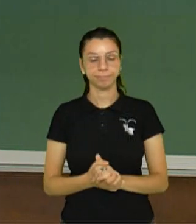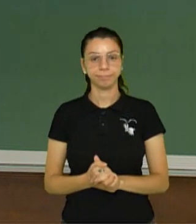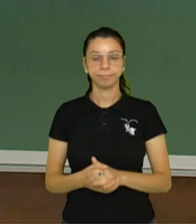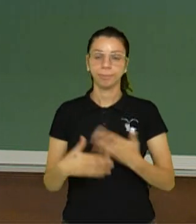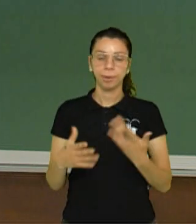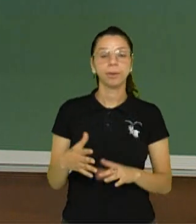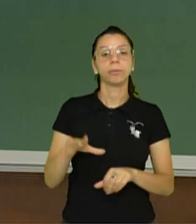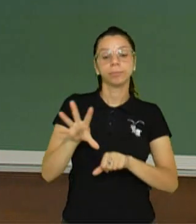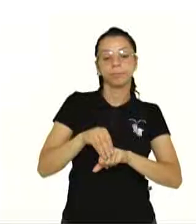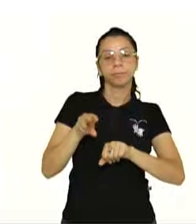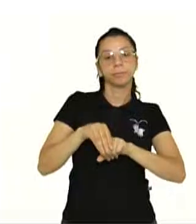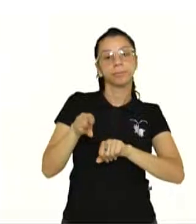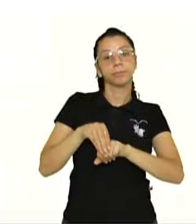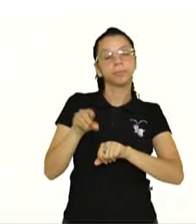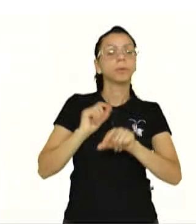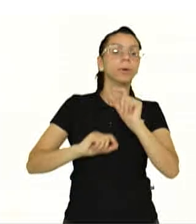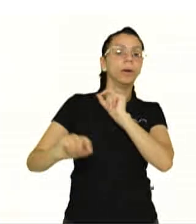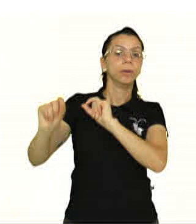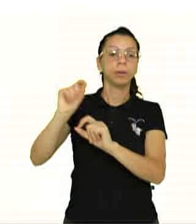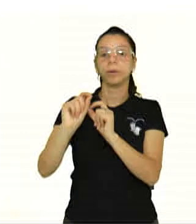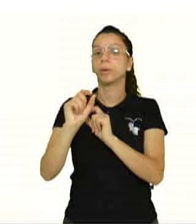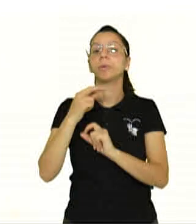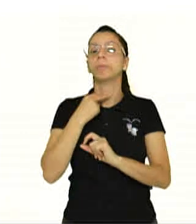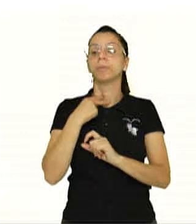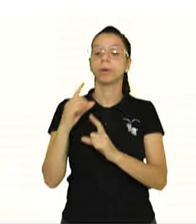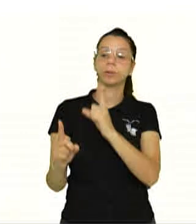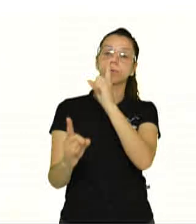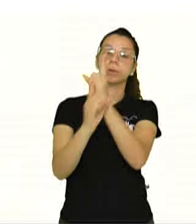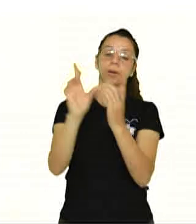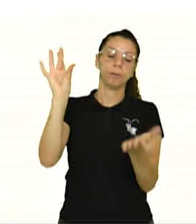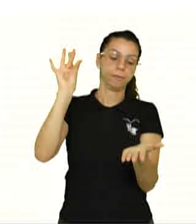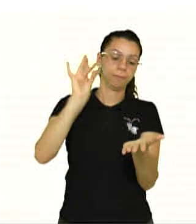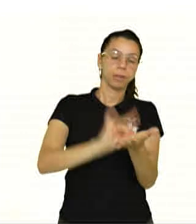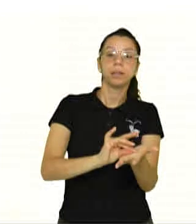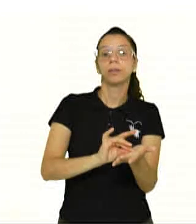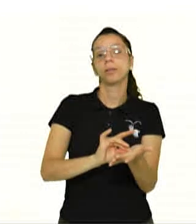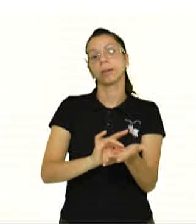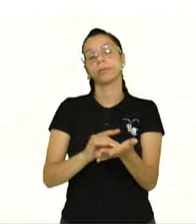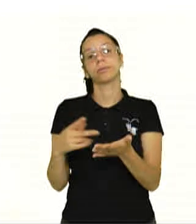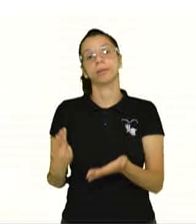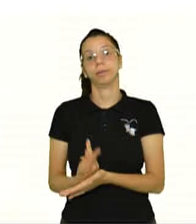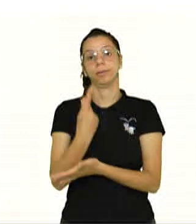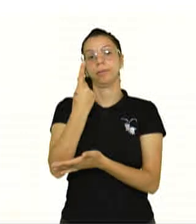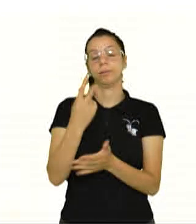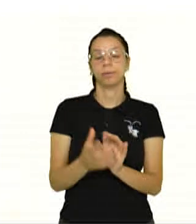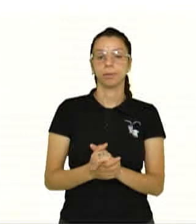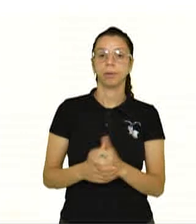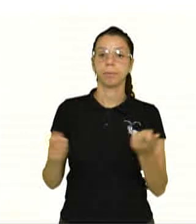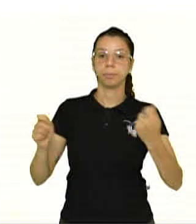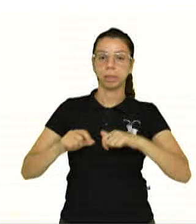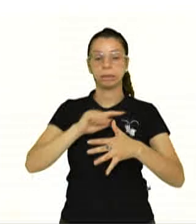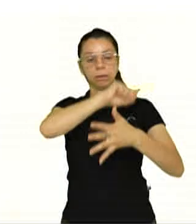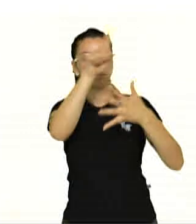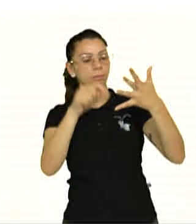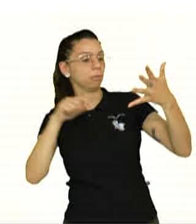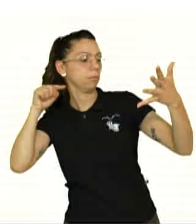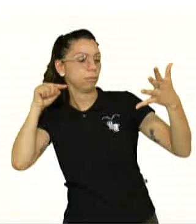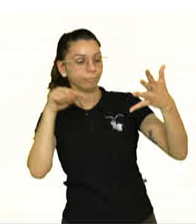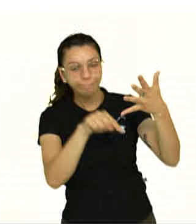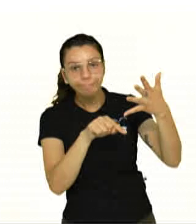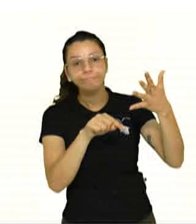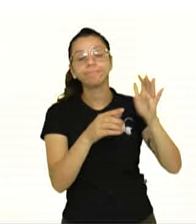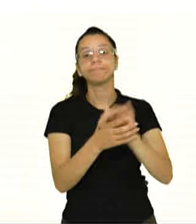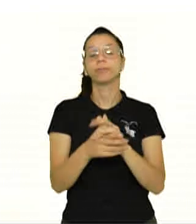do conhecimento, não se podem encontrar verdades indubitáveis, sem submeter as hipóteses ao crivo